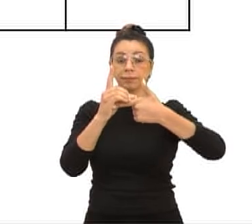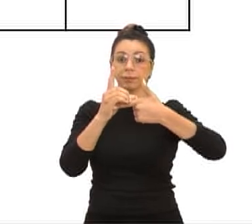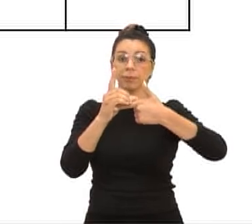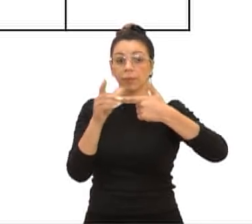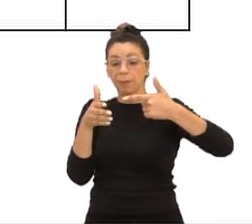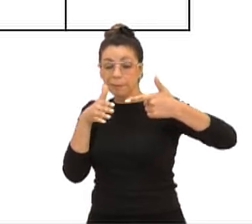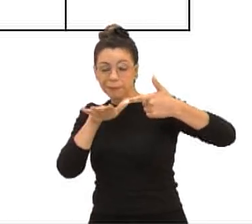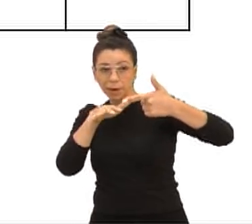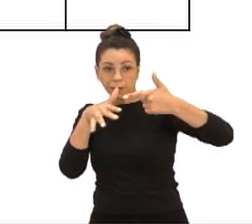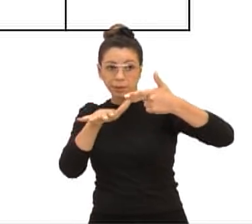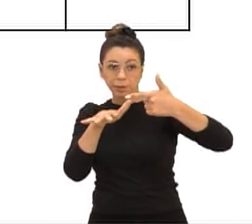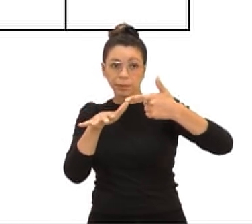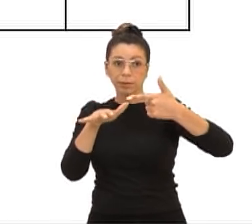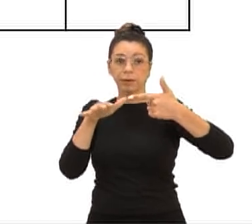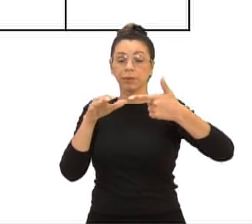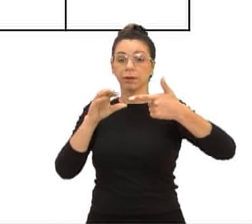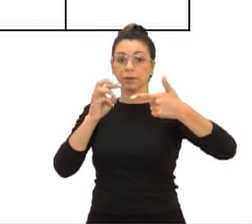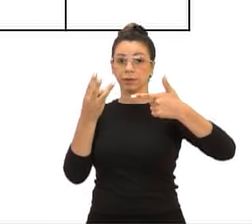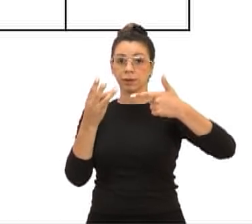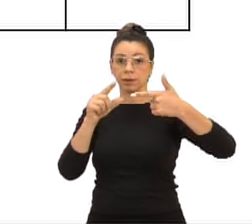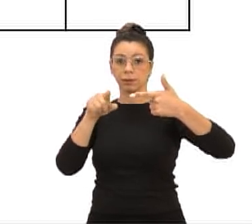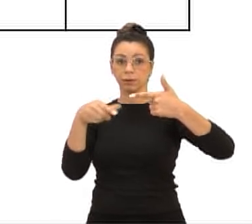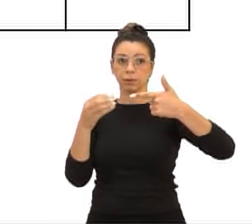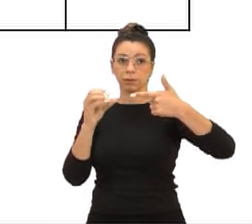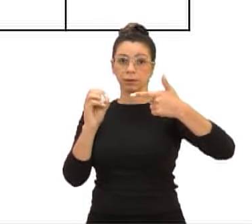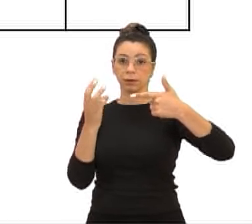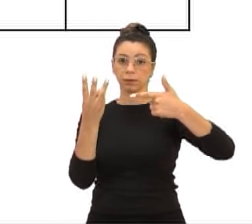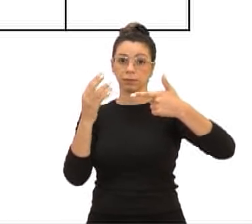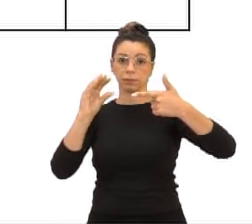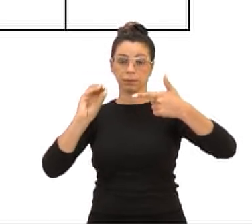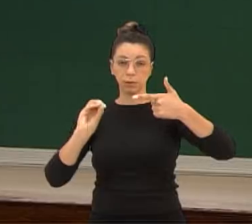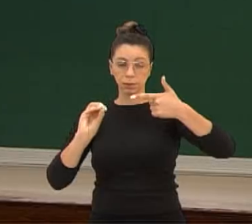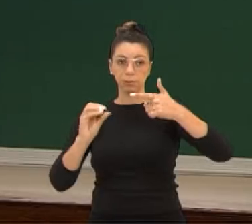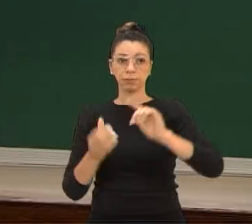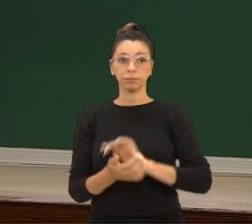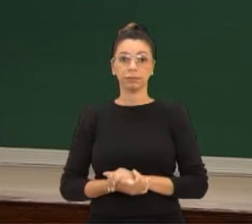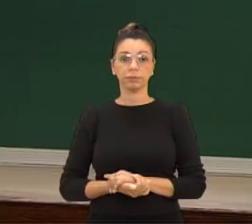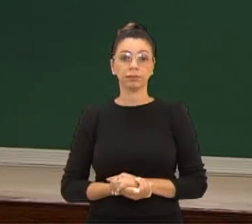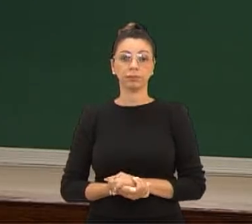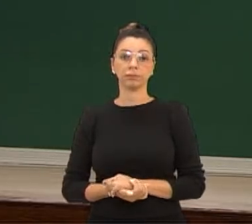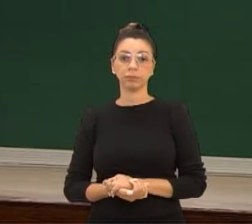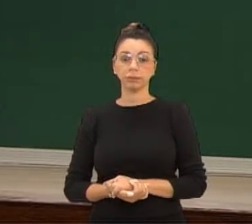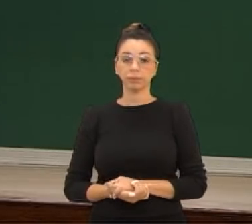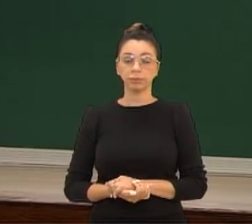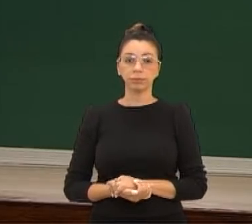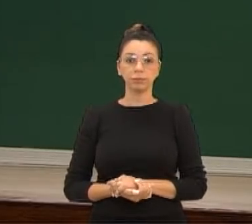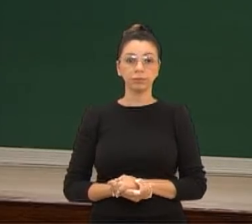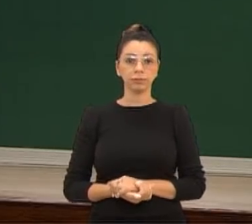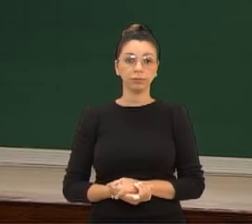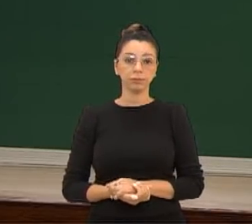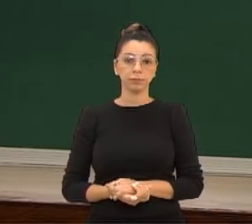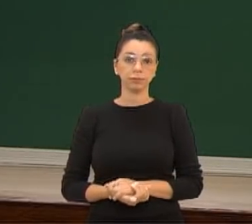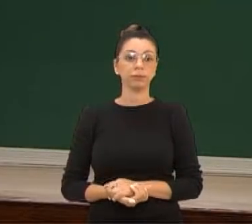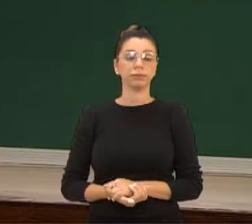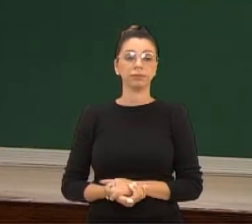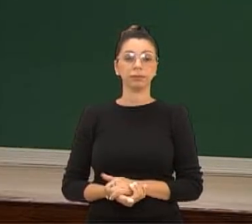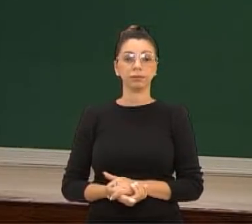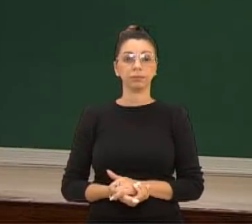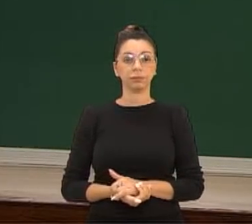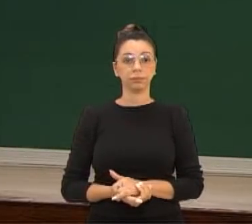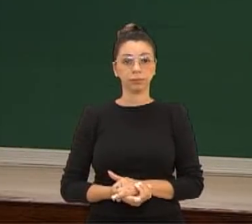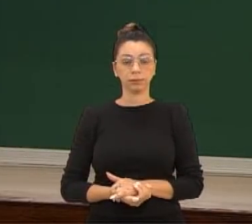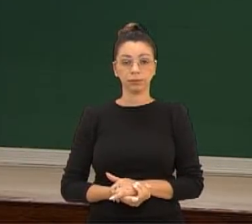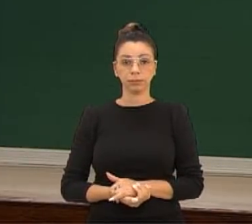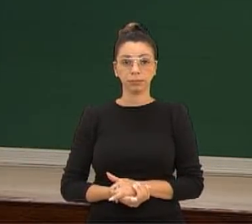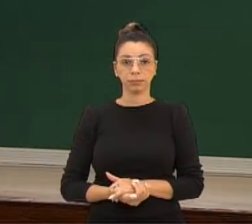esse, que deu 3,040. Ok? Bom, chegaram a esses resultados? Mesmo que o seu valor